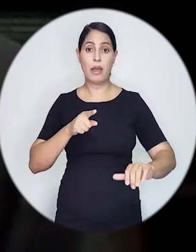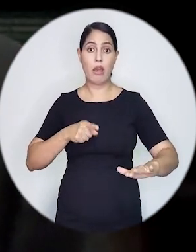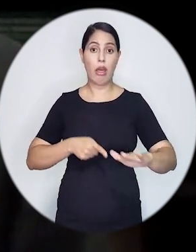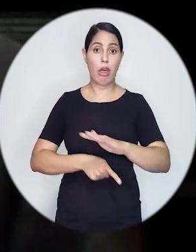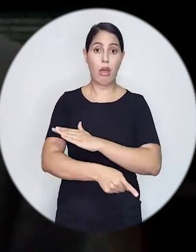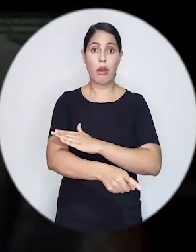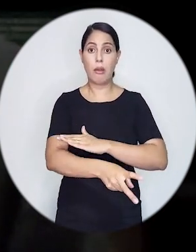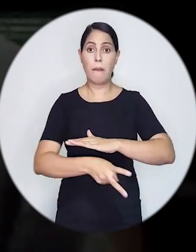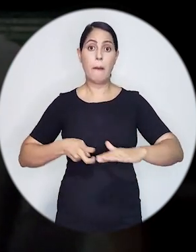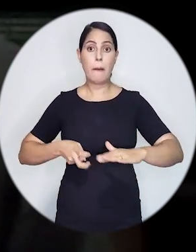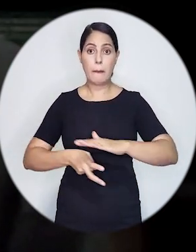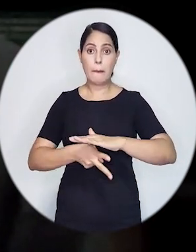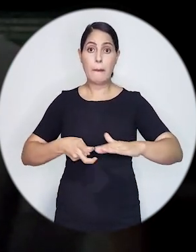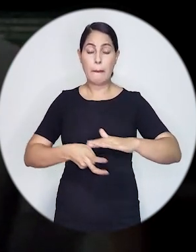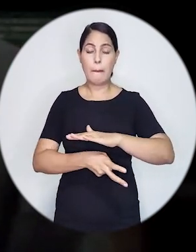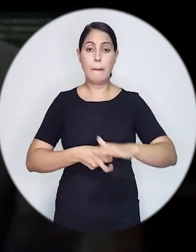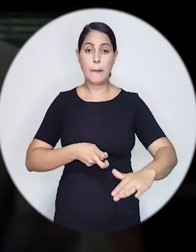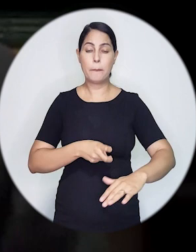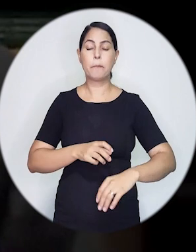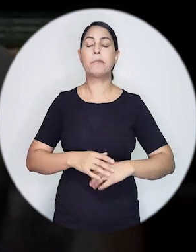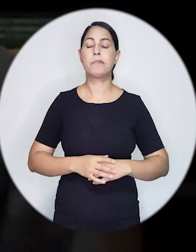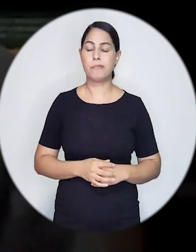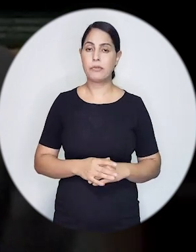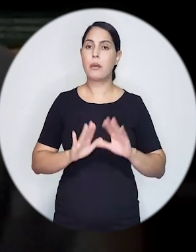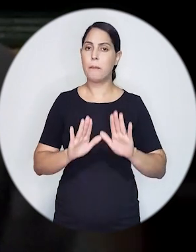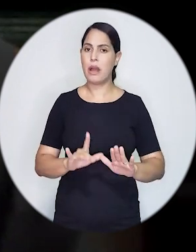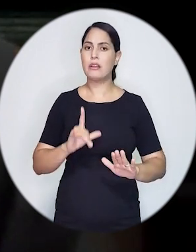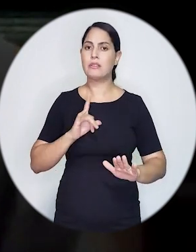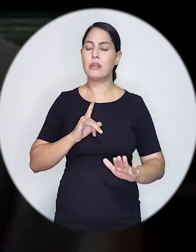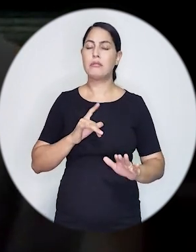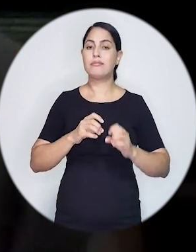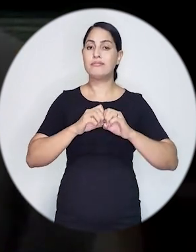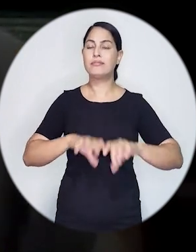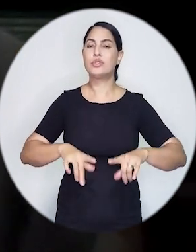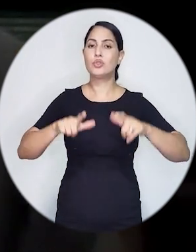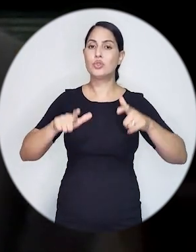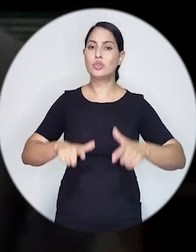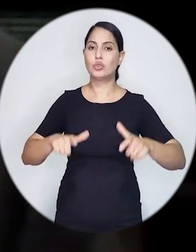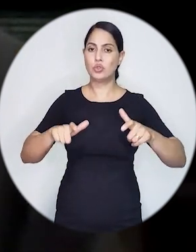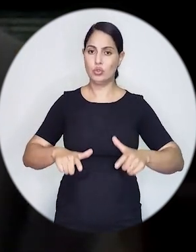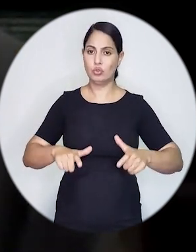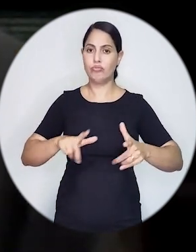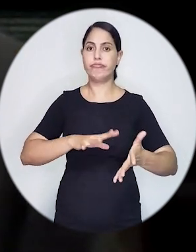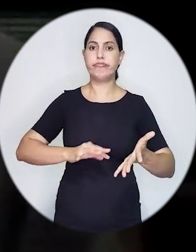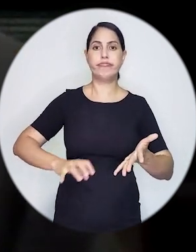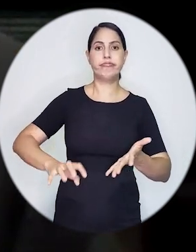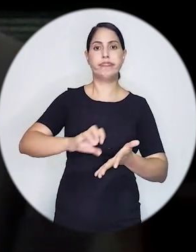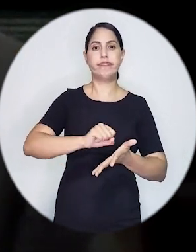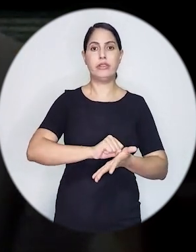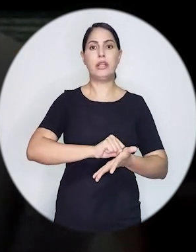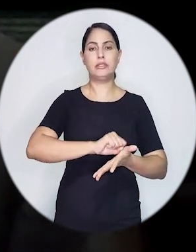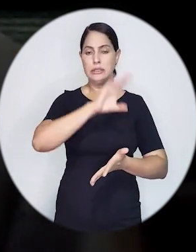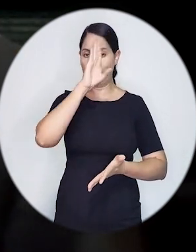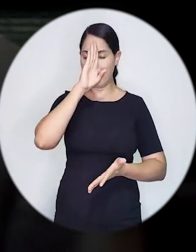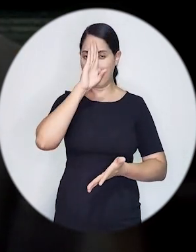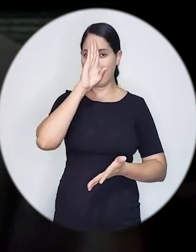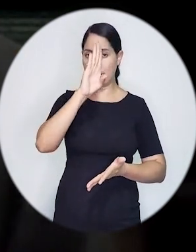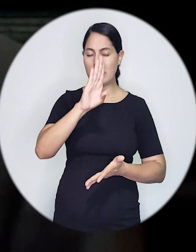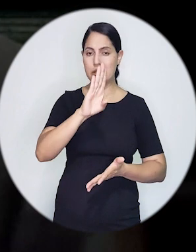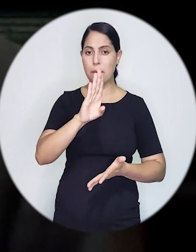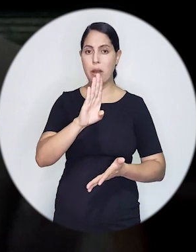dentre outras ferramentas, a base de dados do Cadastro Nacional da Advocacia, onde estão